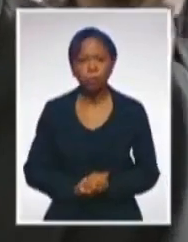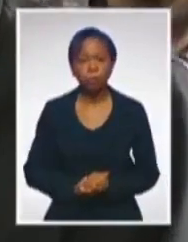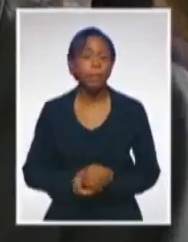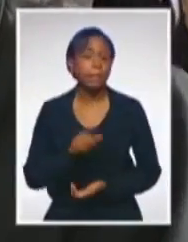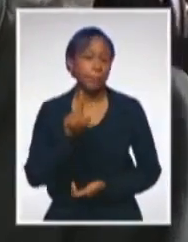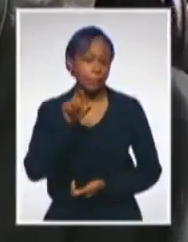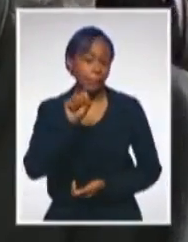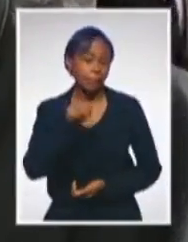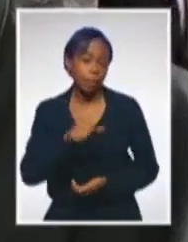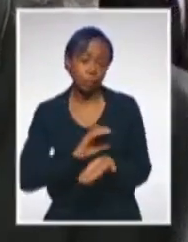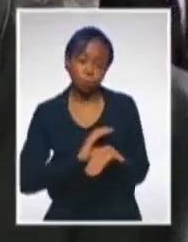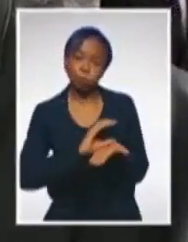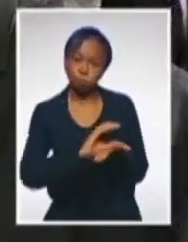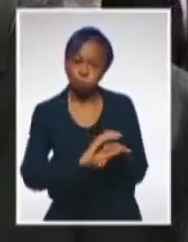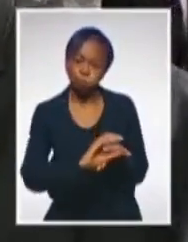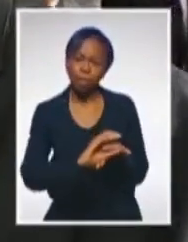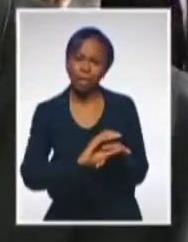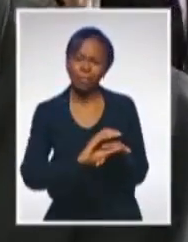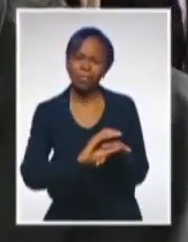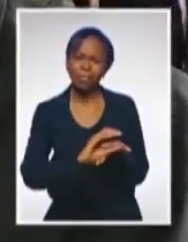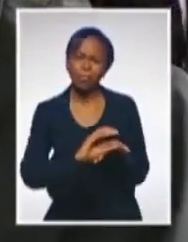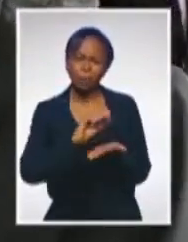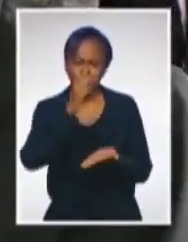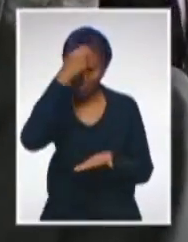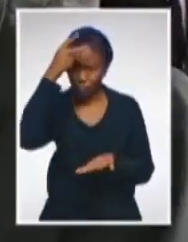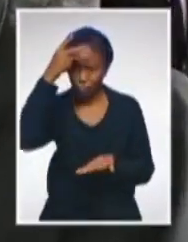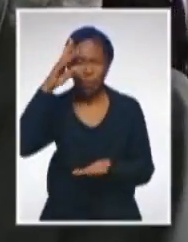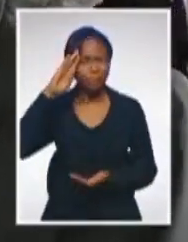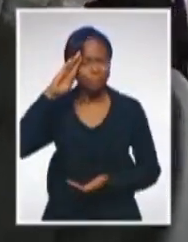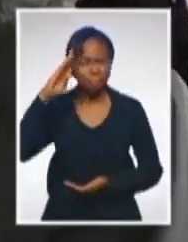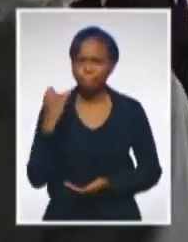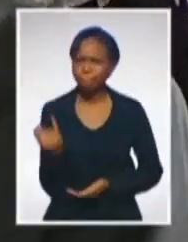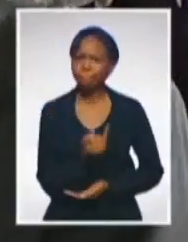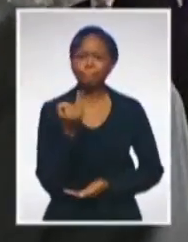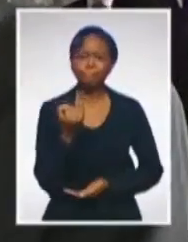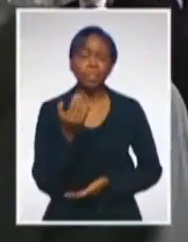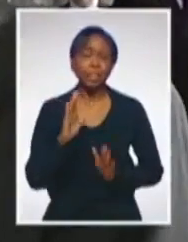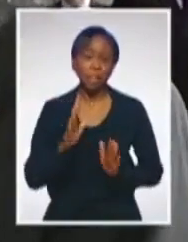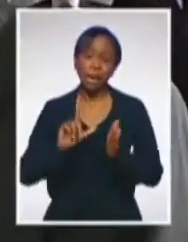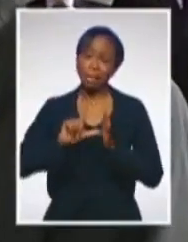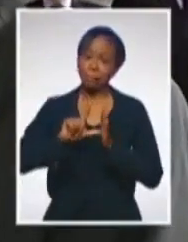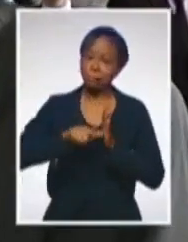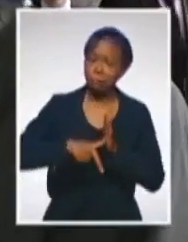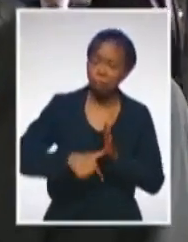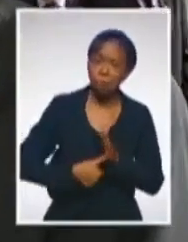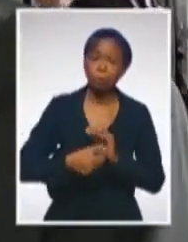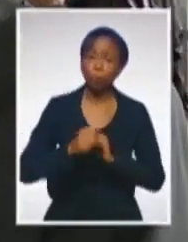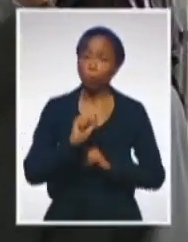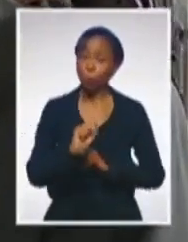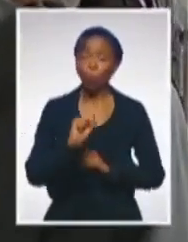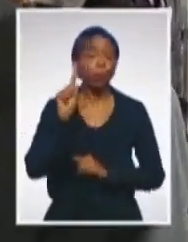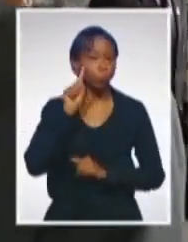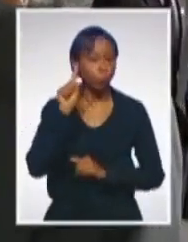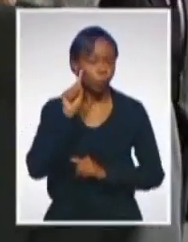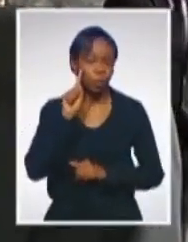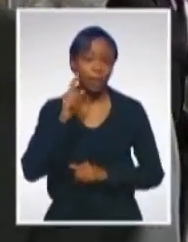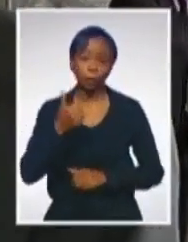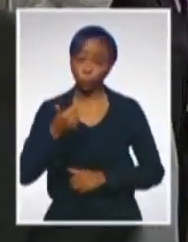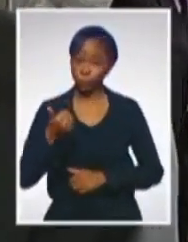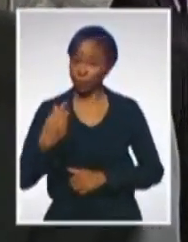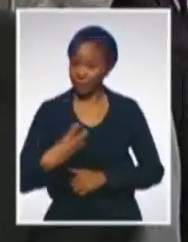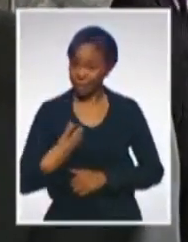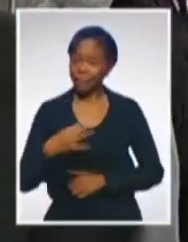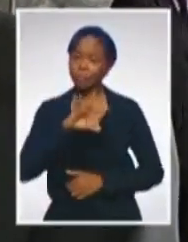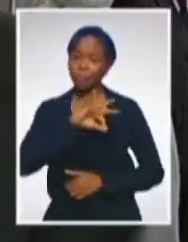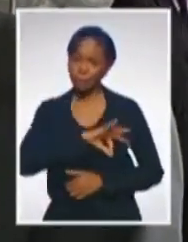Normalizar os repasses para as prefeituras é essencial. Nós atrasamos 8 dias mas para pagar o 13º, nós pagamos dia 28, Três